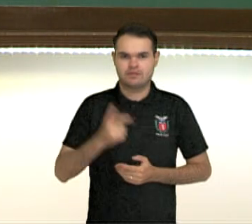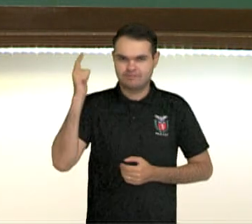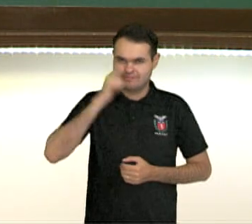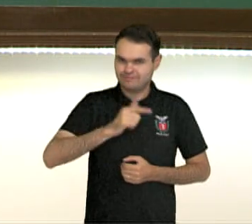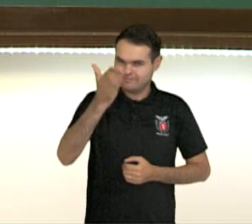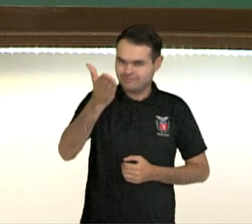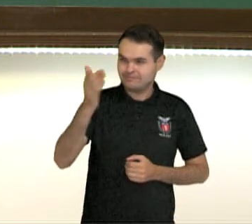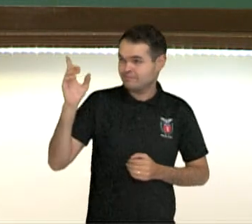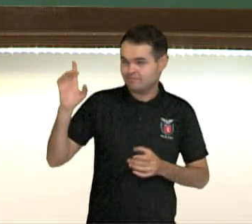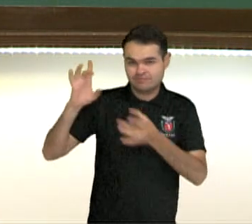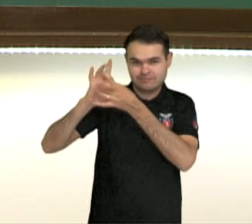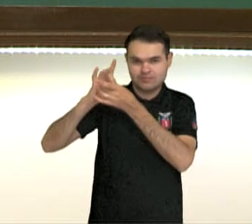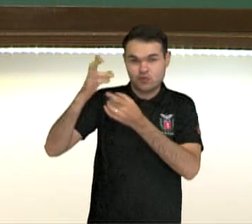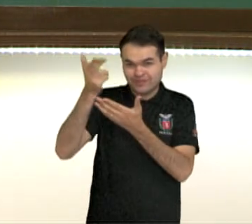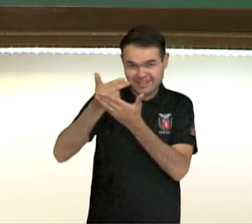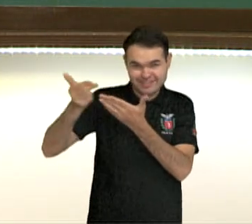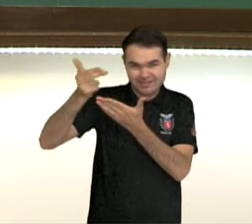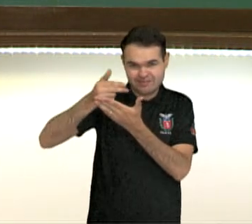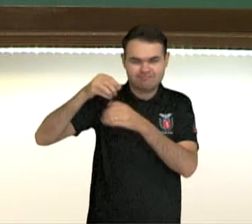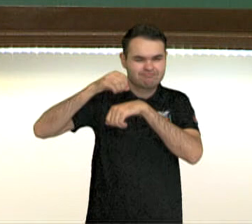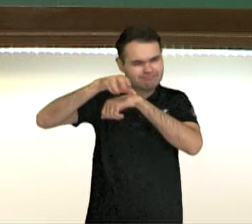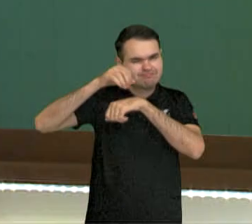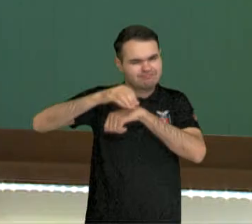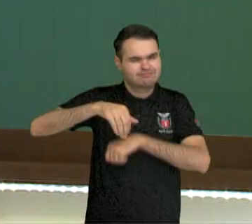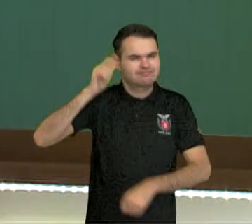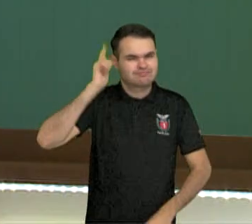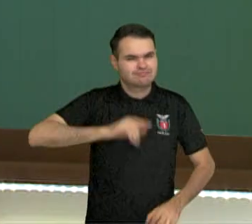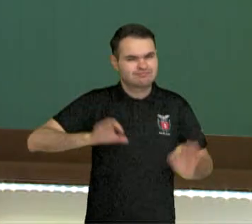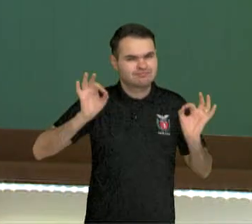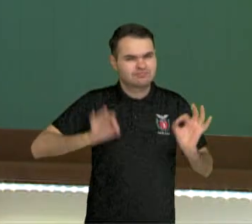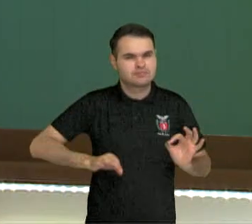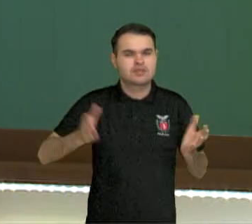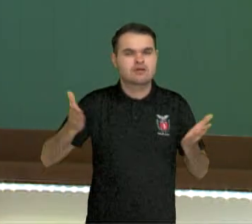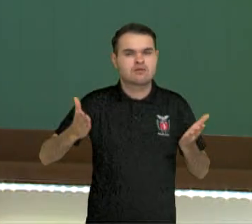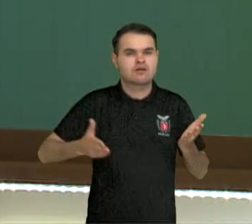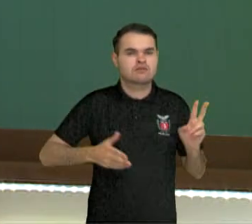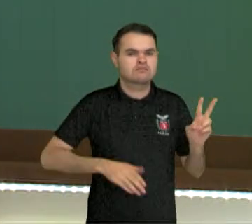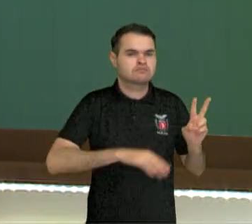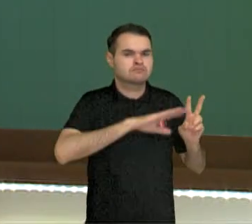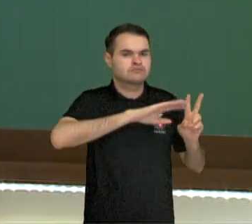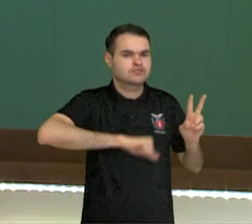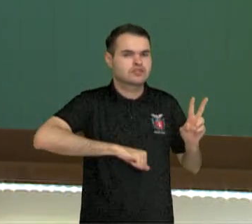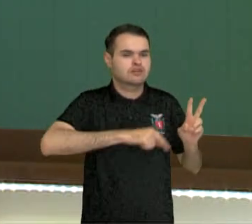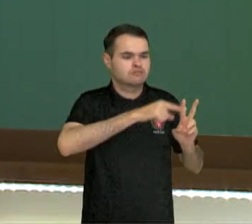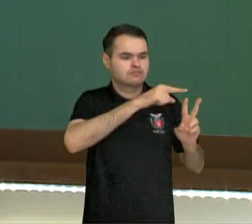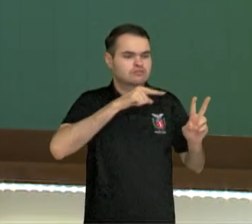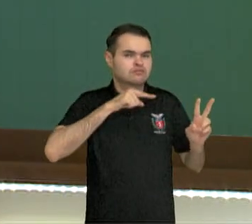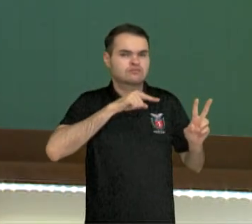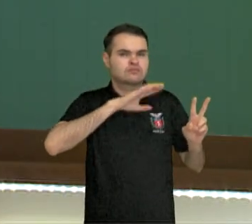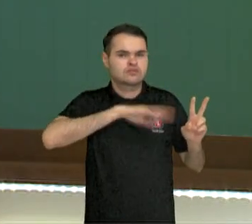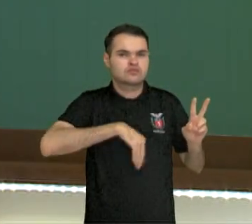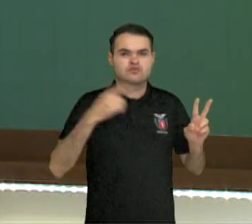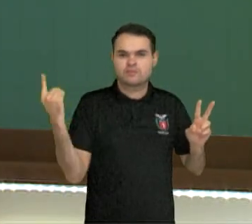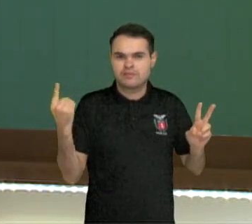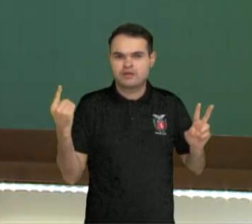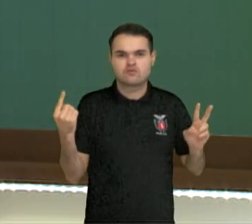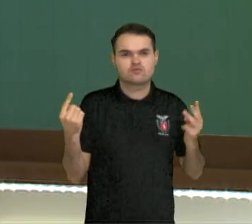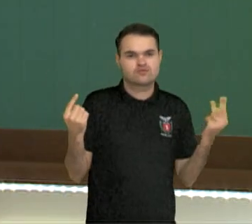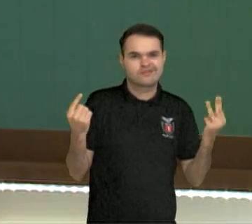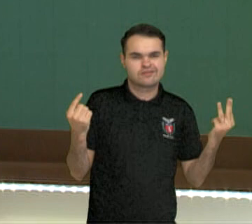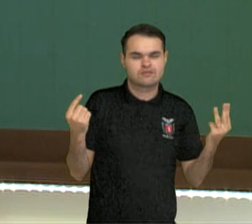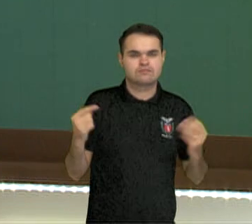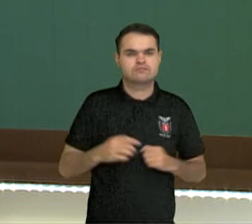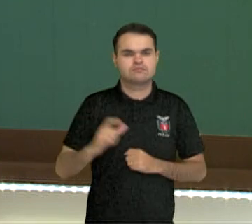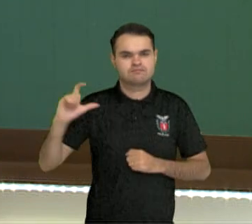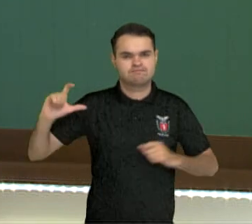Conseguiu fazer o desenho? Com as minhas dicas conseguiu, né? Vamos extrair a raiz quadrada do primeiro e do terceiro termo, tá bom? Raiz